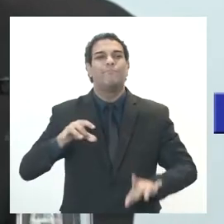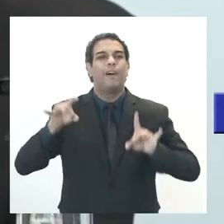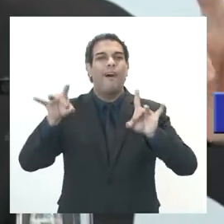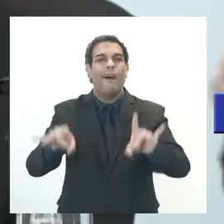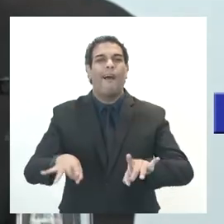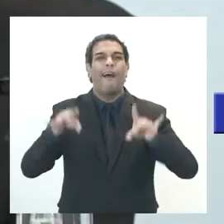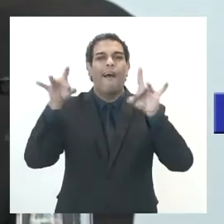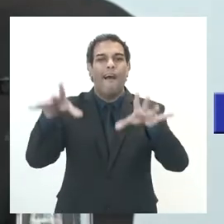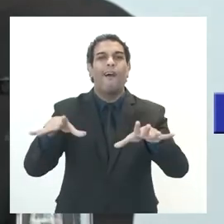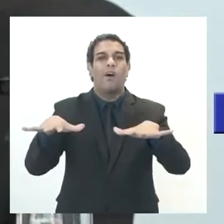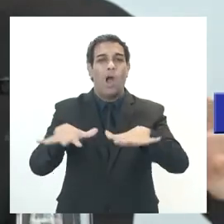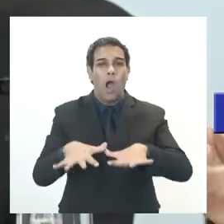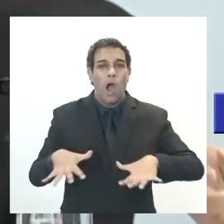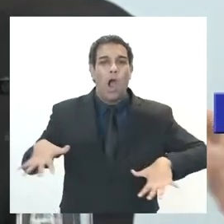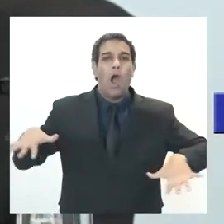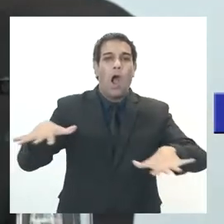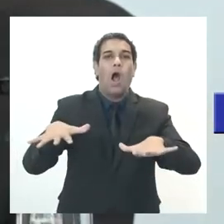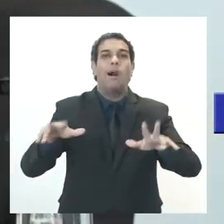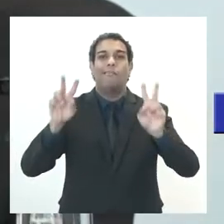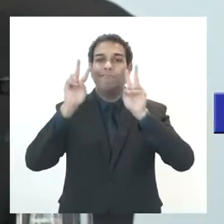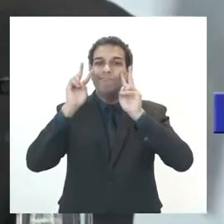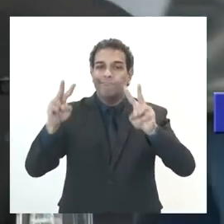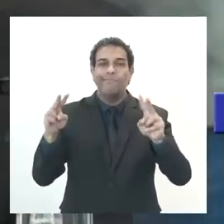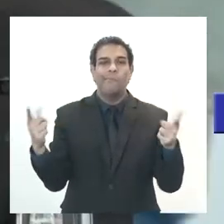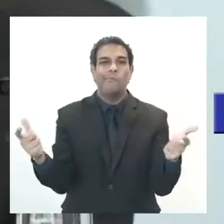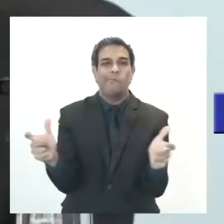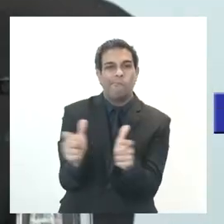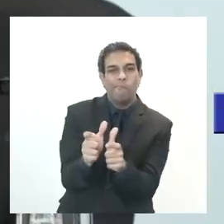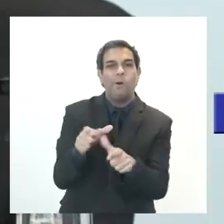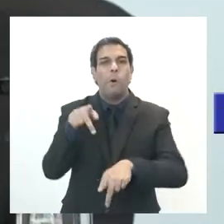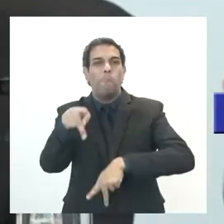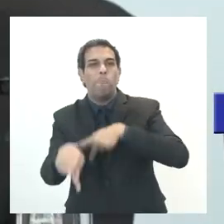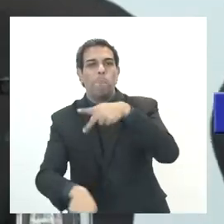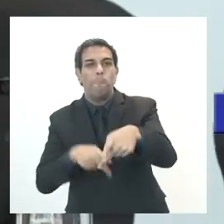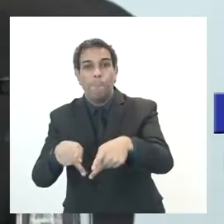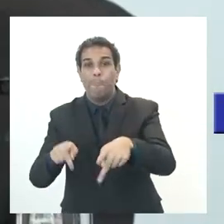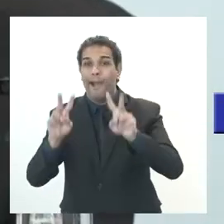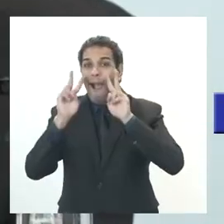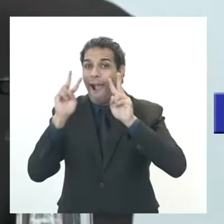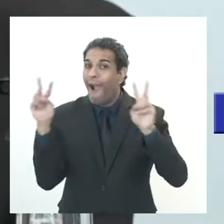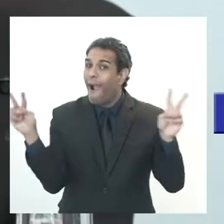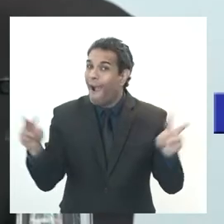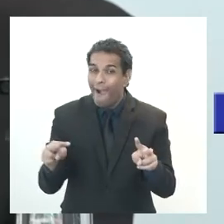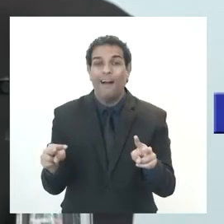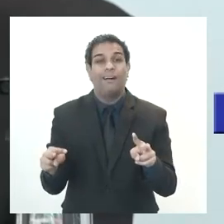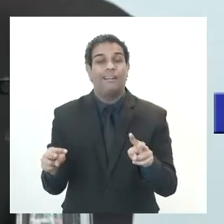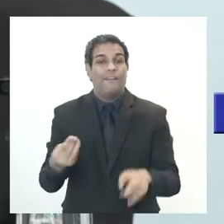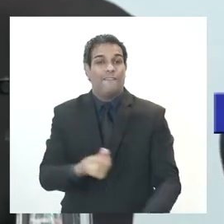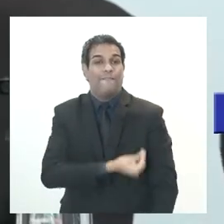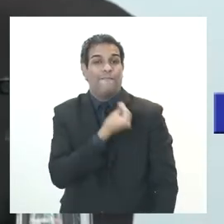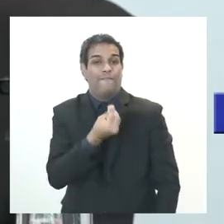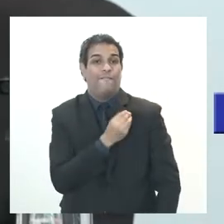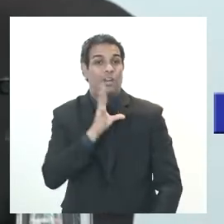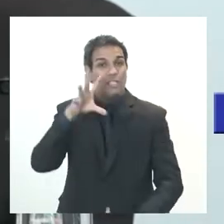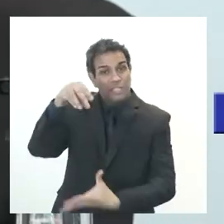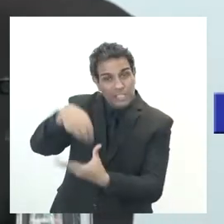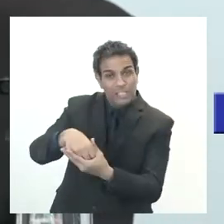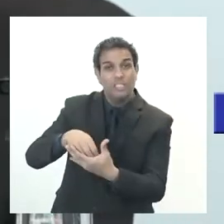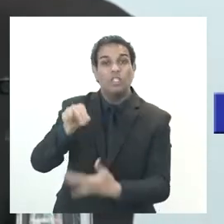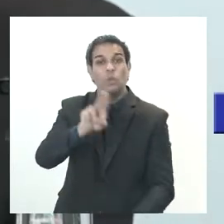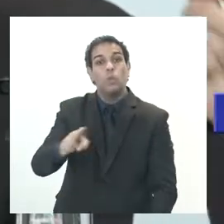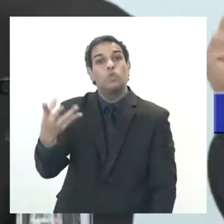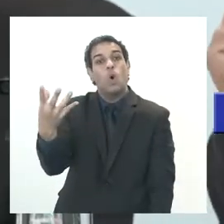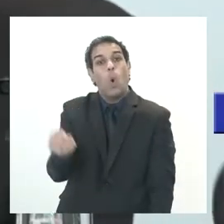que tem um território enorme tem pequena população Austrália maior parte dos Alpes australianos vivem de benefício social